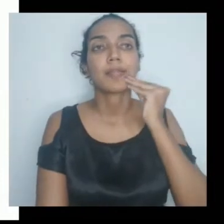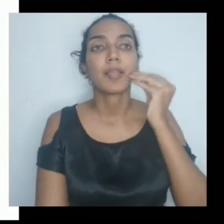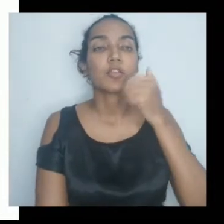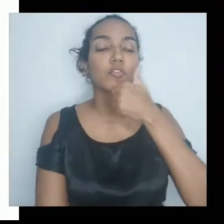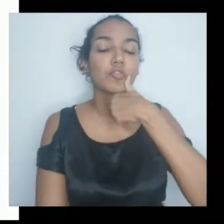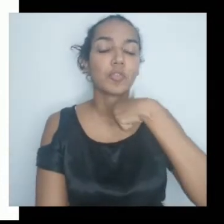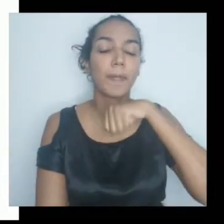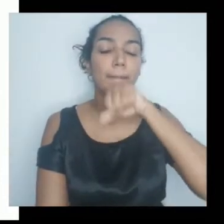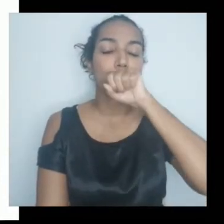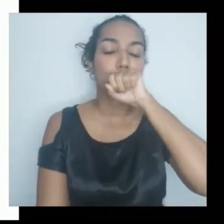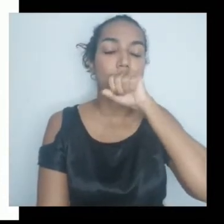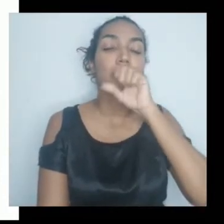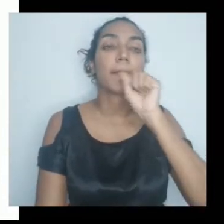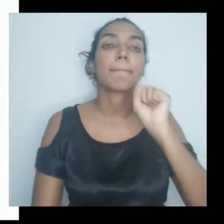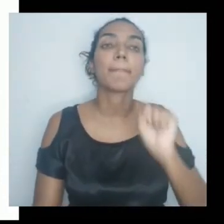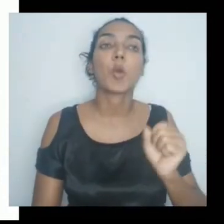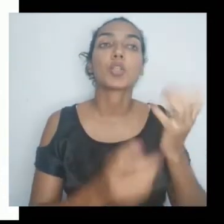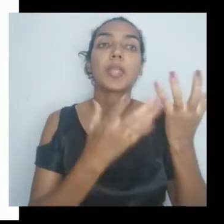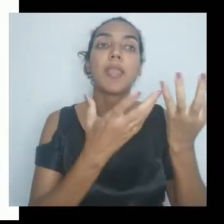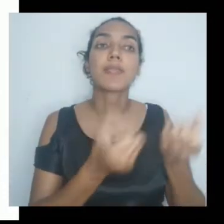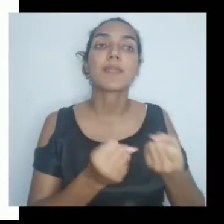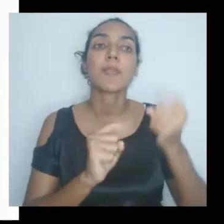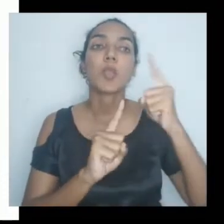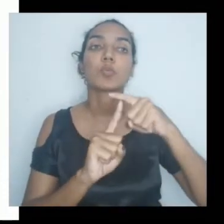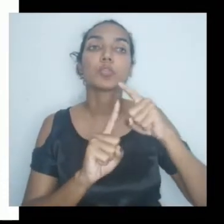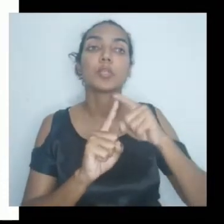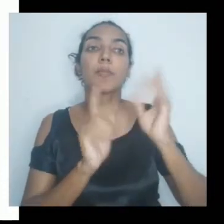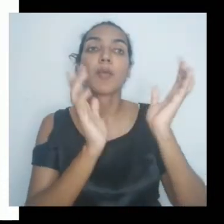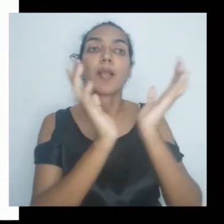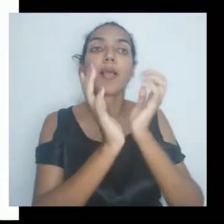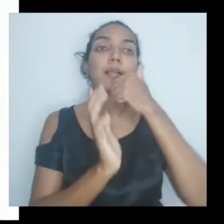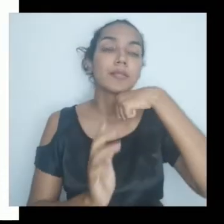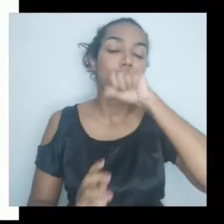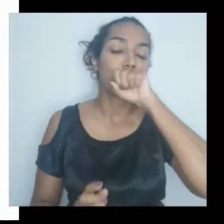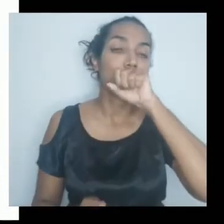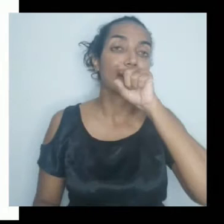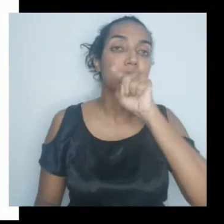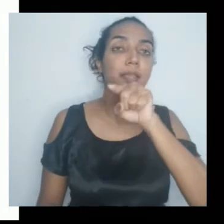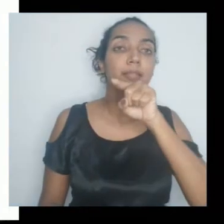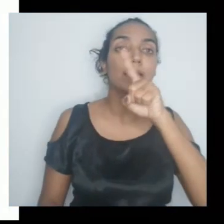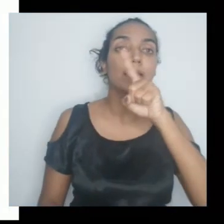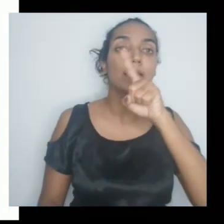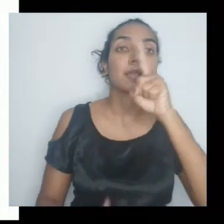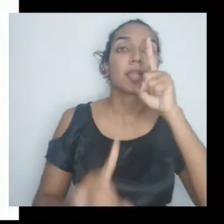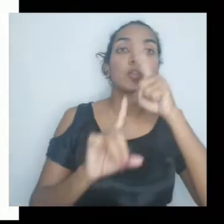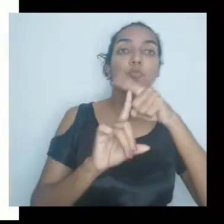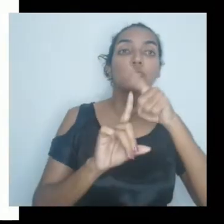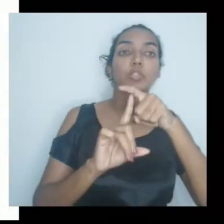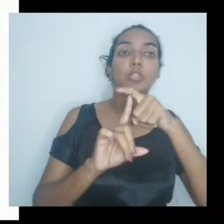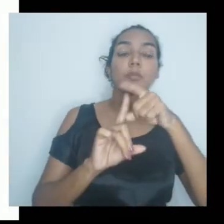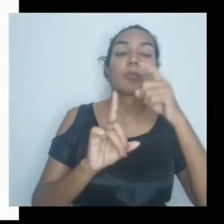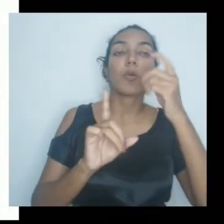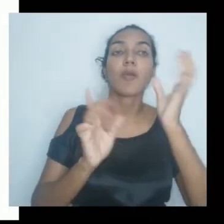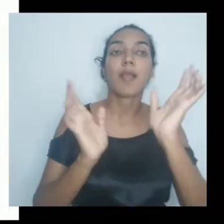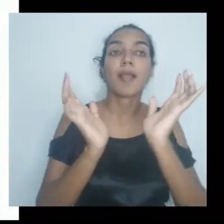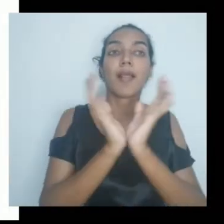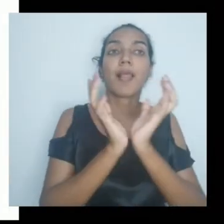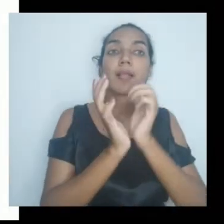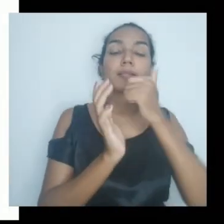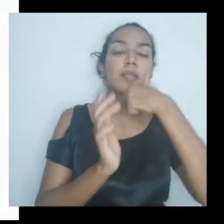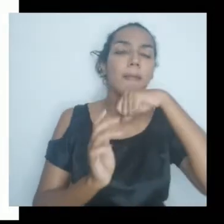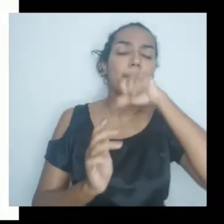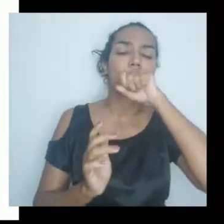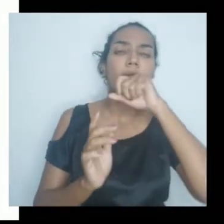mãe. Ora, esse cara aqui é do tipo, foi definido como tipo classe mãe, não tem problema nenhum eu passar ele ou